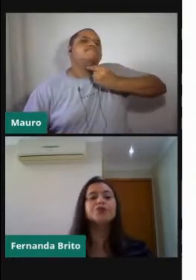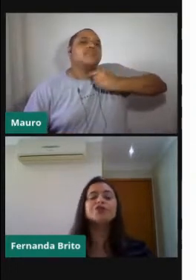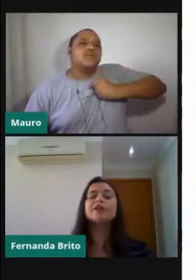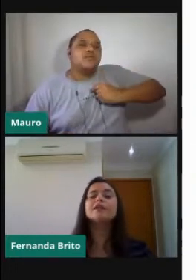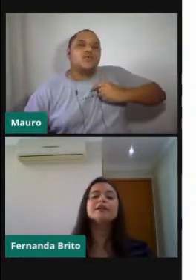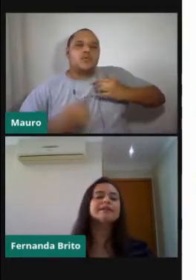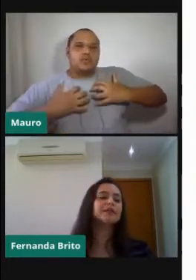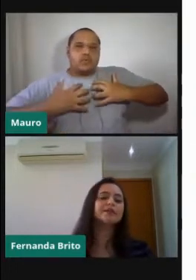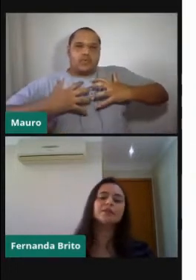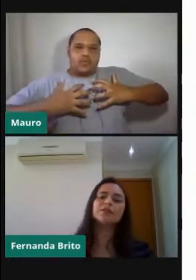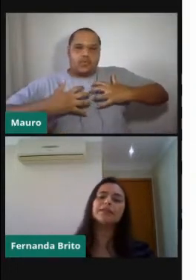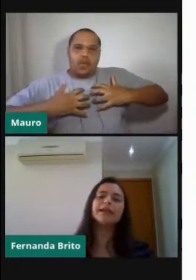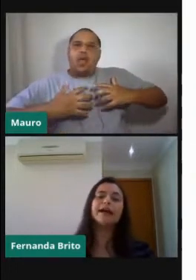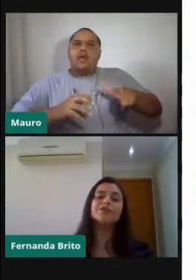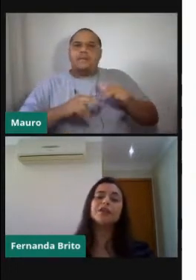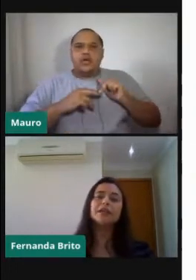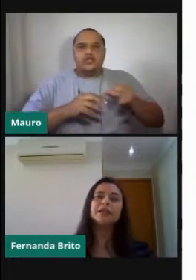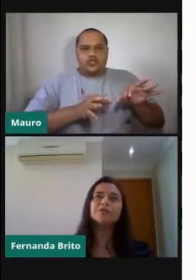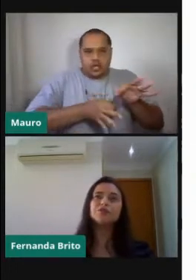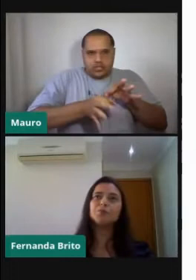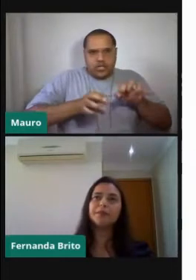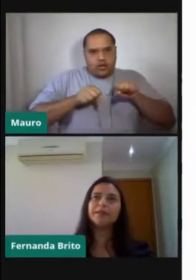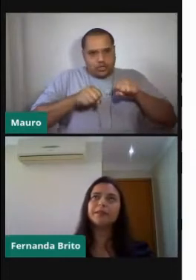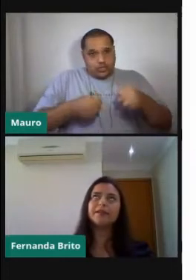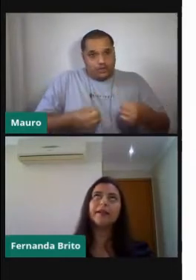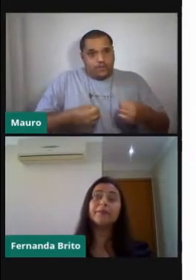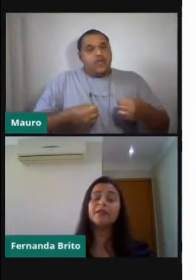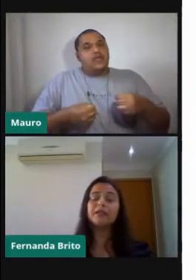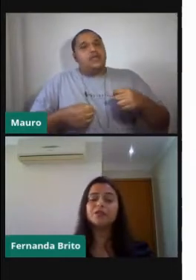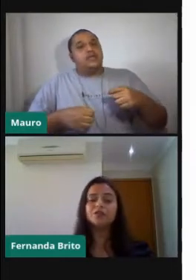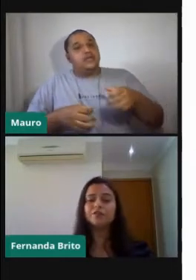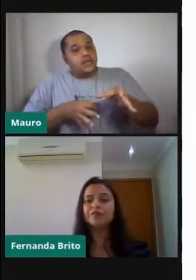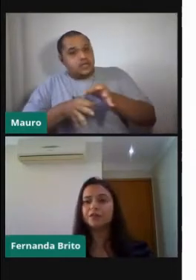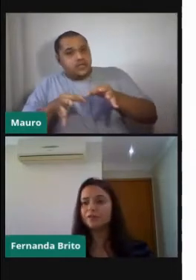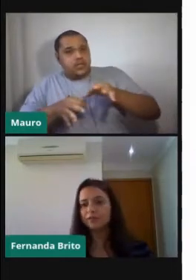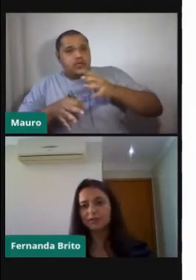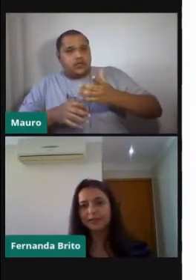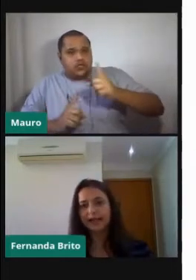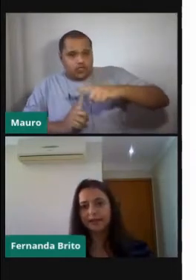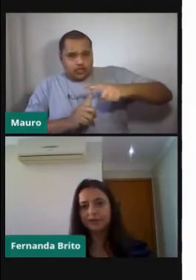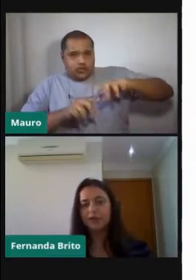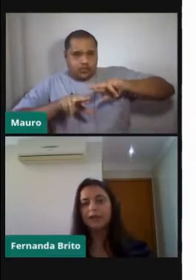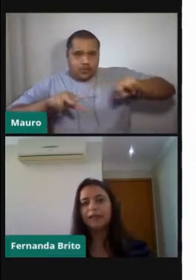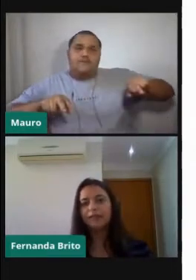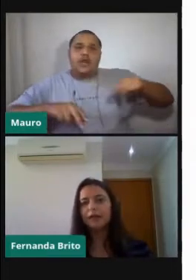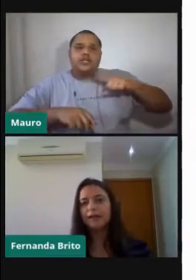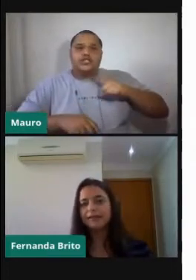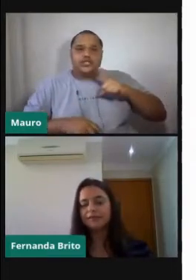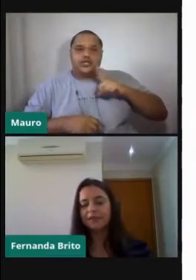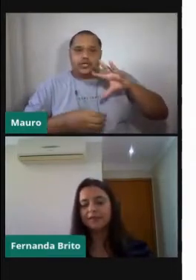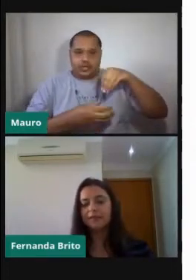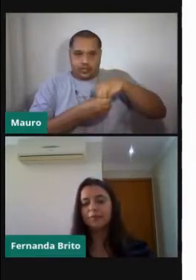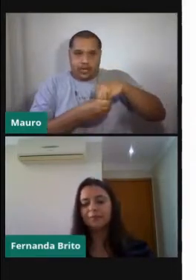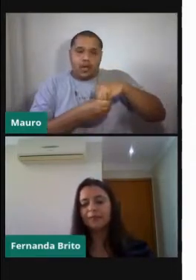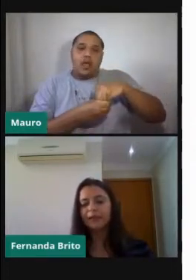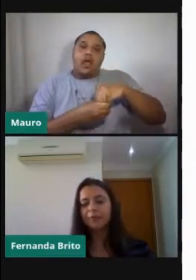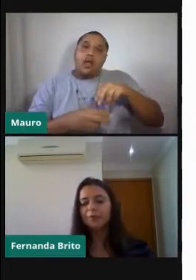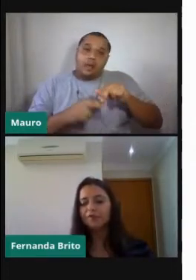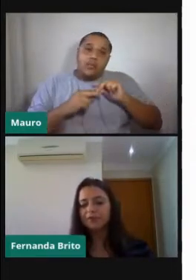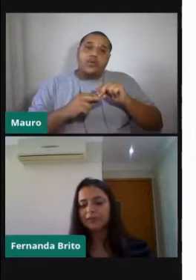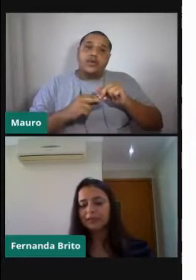células imunes, né, células endoteliais, e isso explica, né, a miríade de efeitos associados, então, a essa